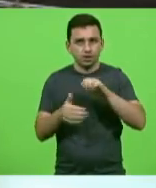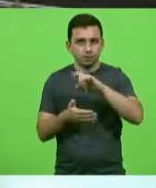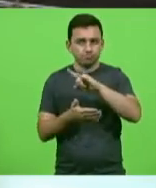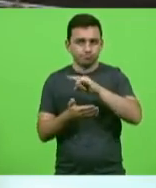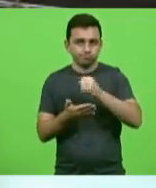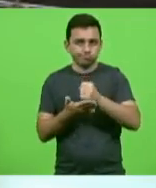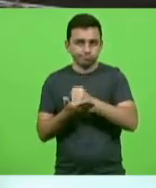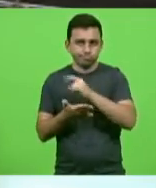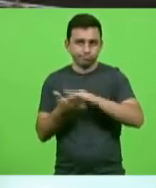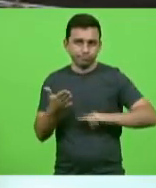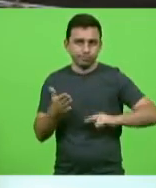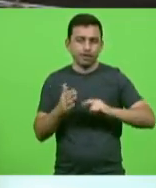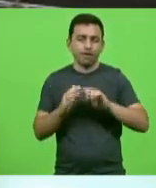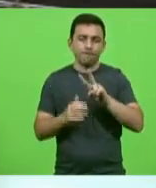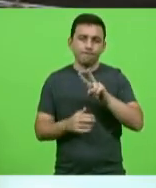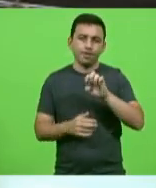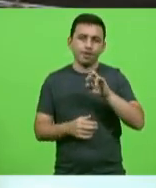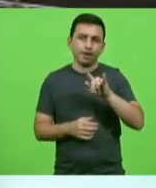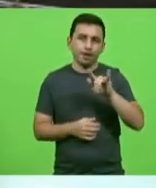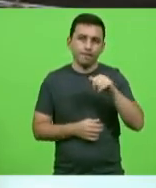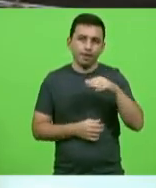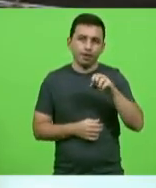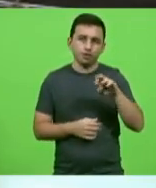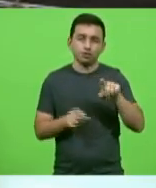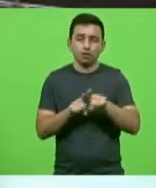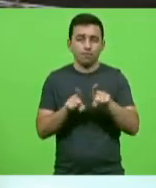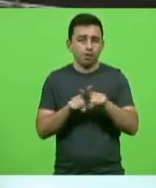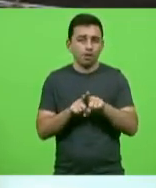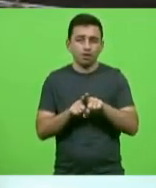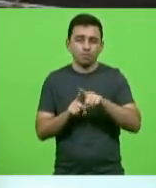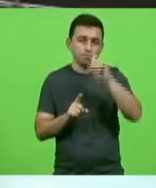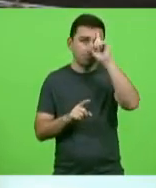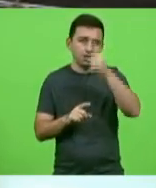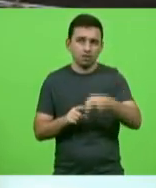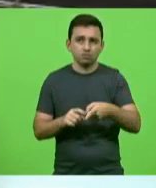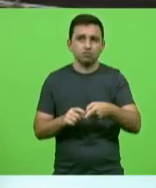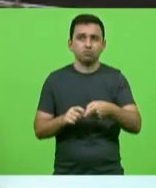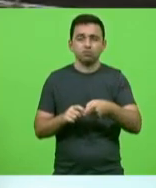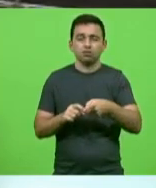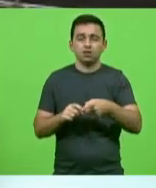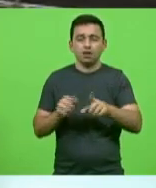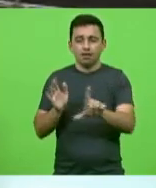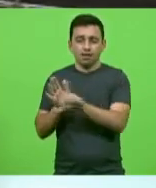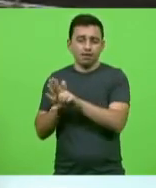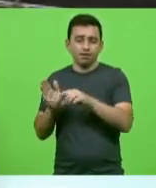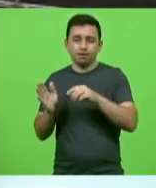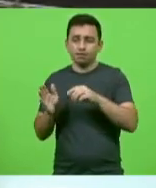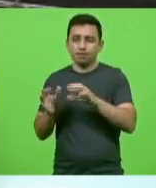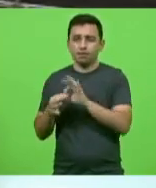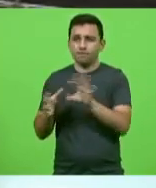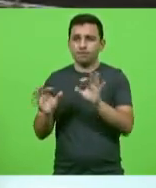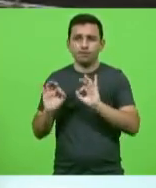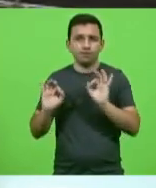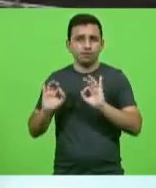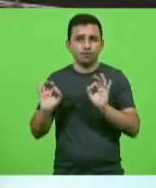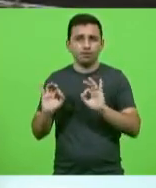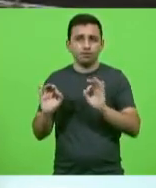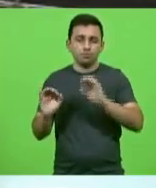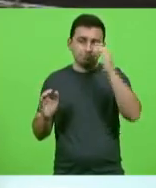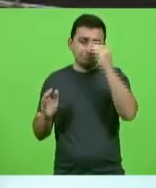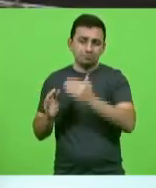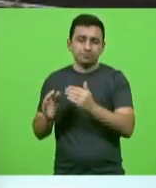briga América EA ordenação de despesa Não autorizada por lei sem observância das prescrições legais